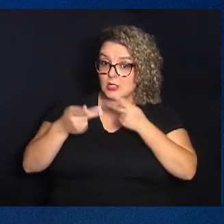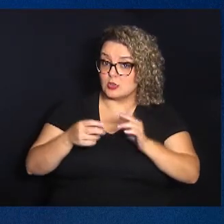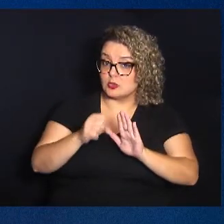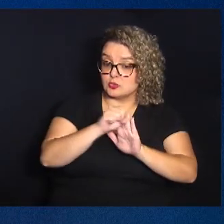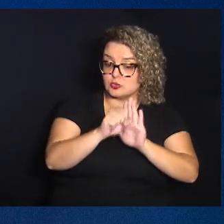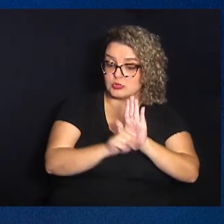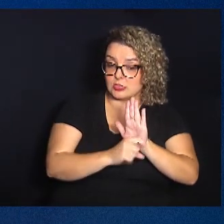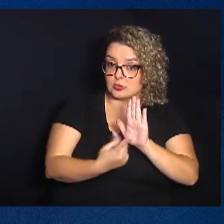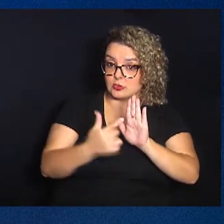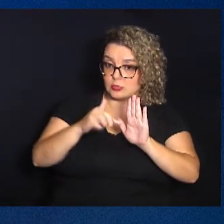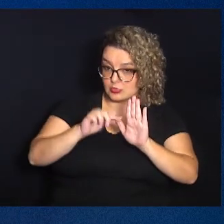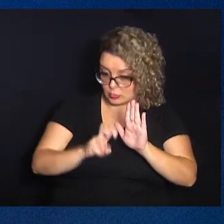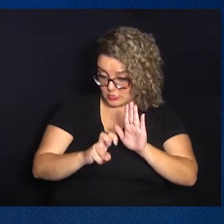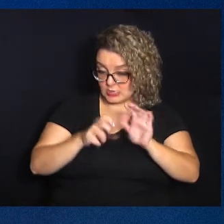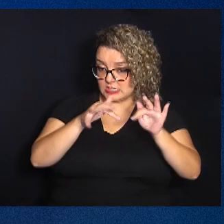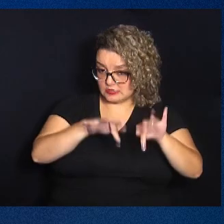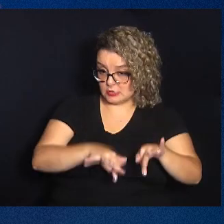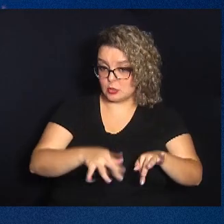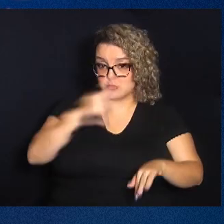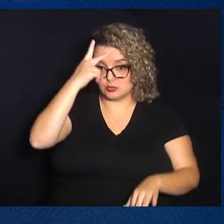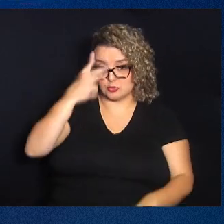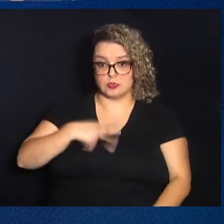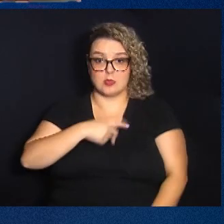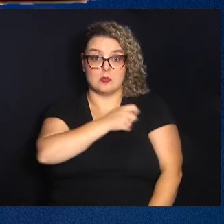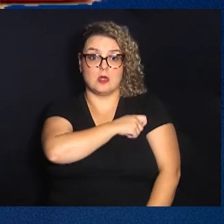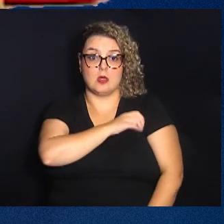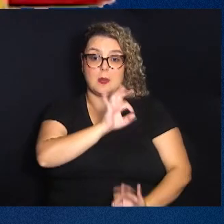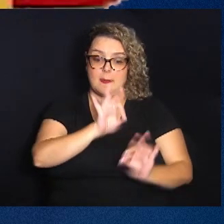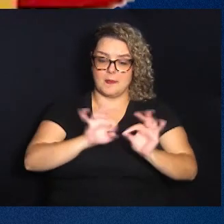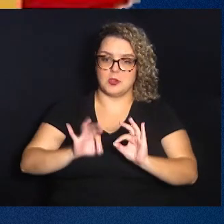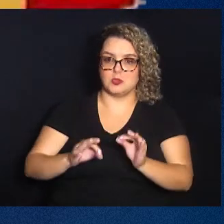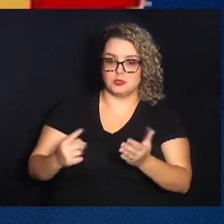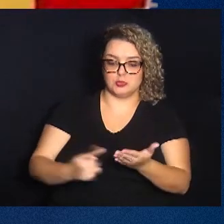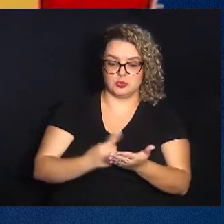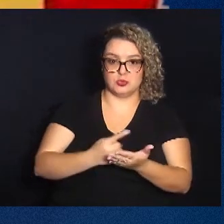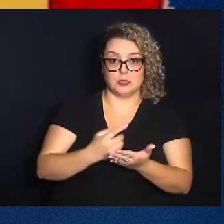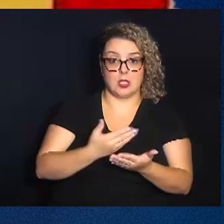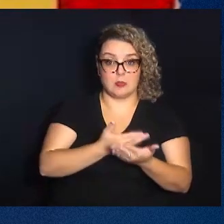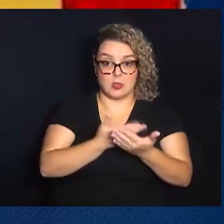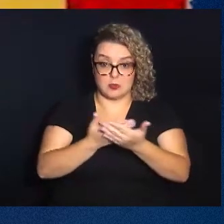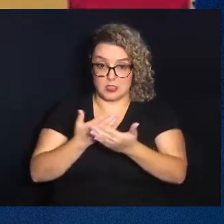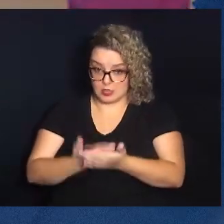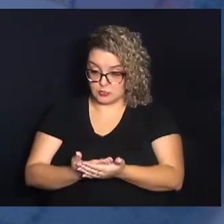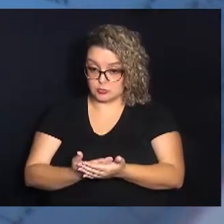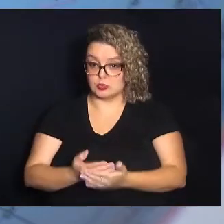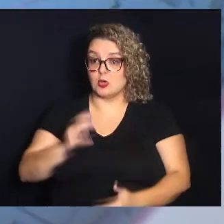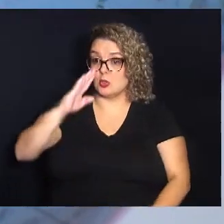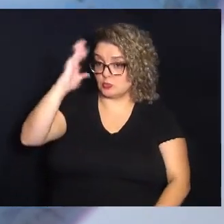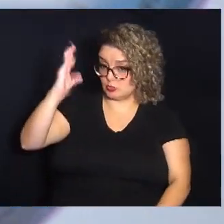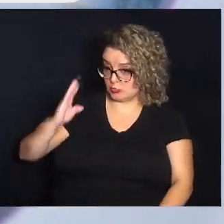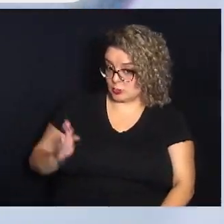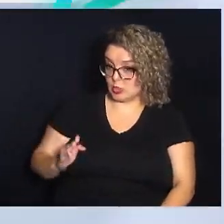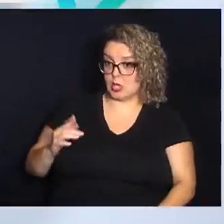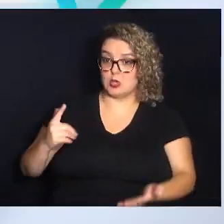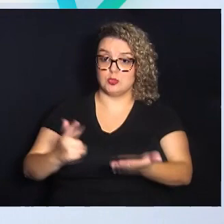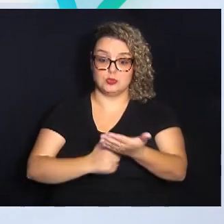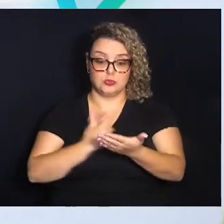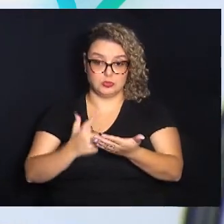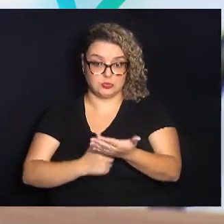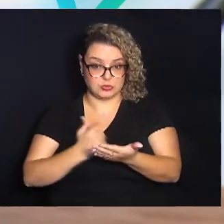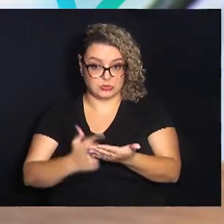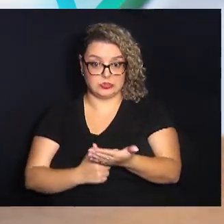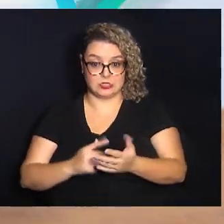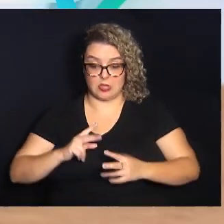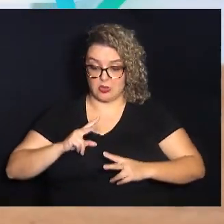destacam que no final do século XV, os próprios estudantes confeccionavam seus cadernos de estudos. No Brasil, os